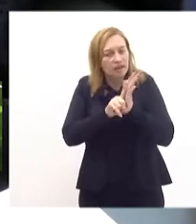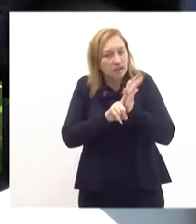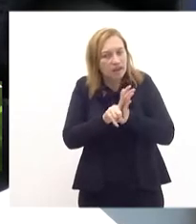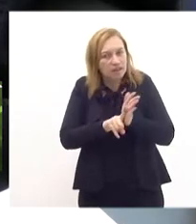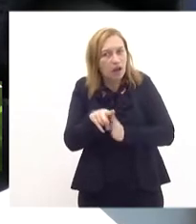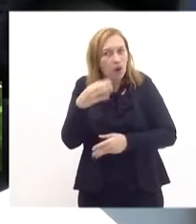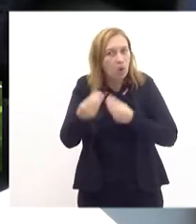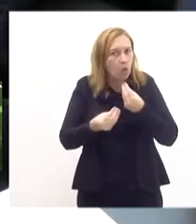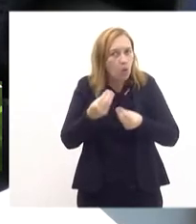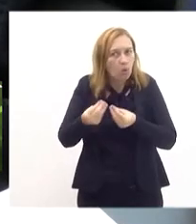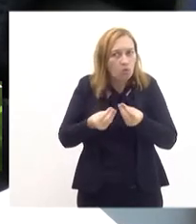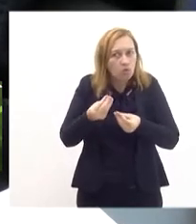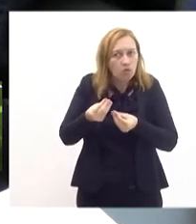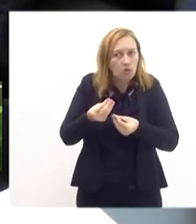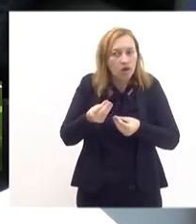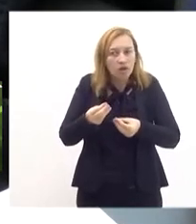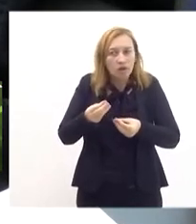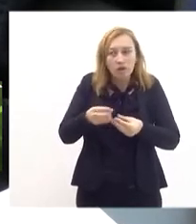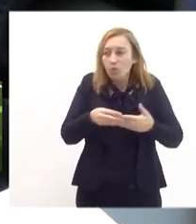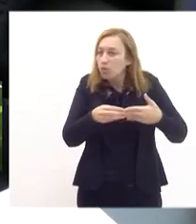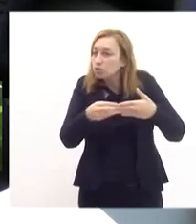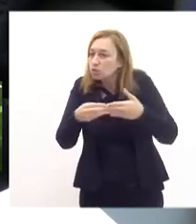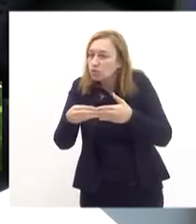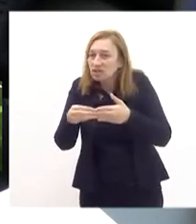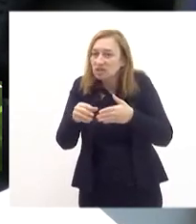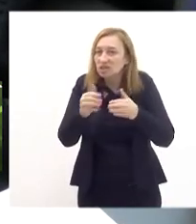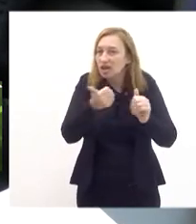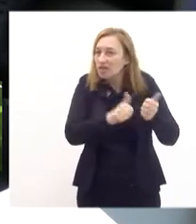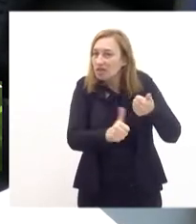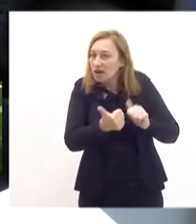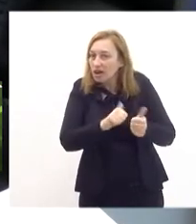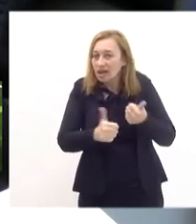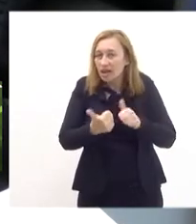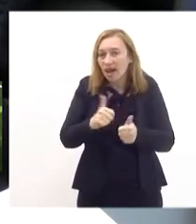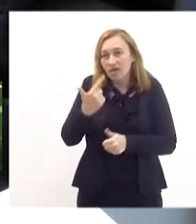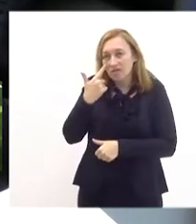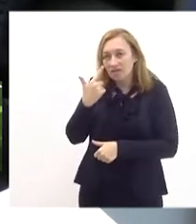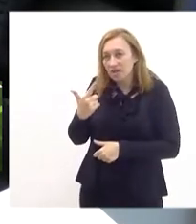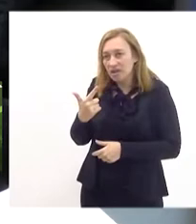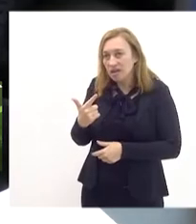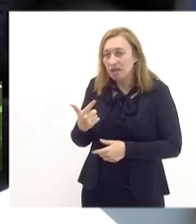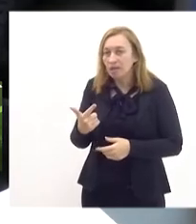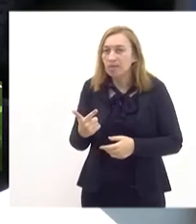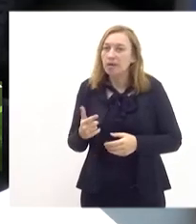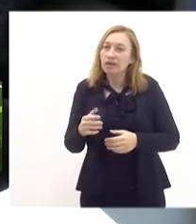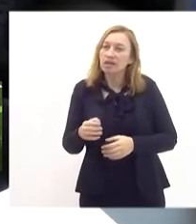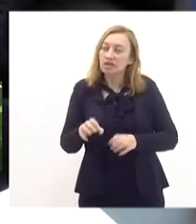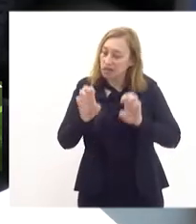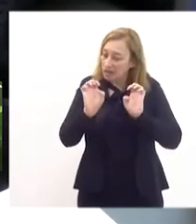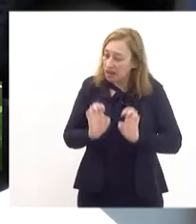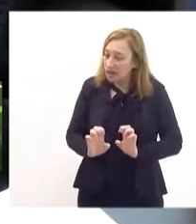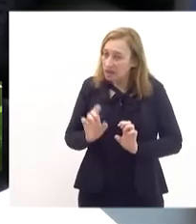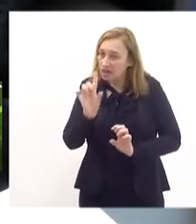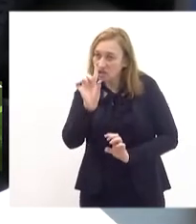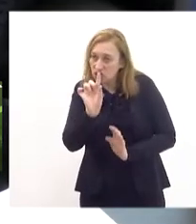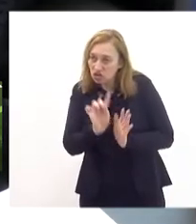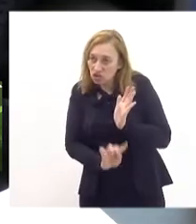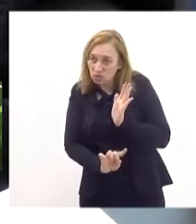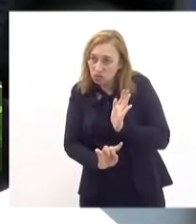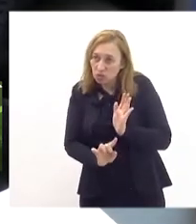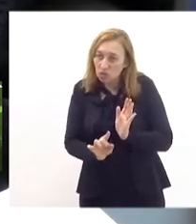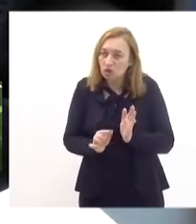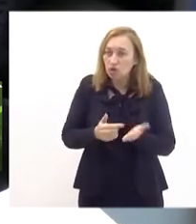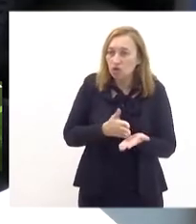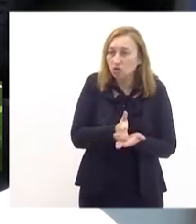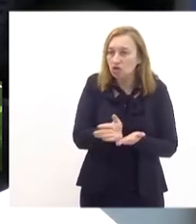gente vai controlar, como a gente vai avaliar e mitigar esses riscos para a integridade, de forma a diminuir esses desvios